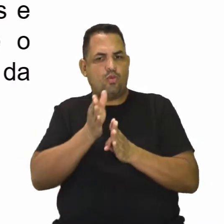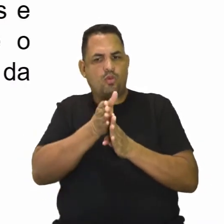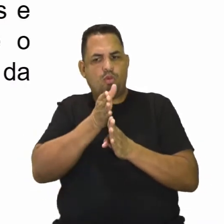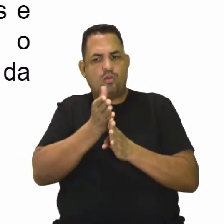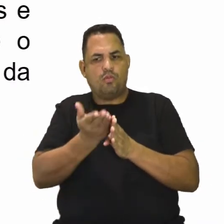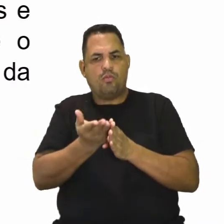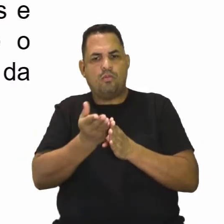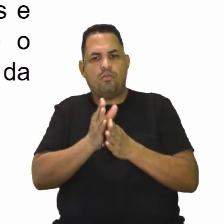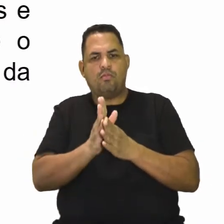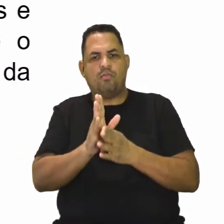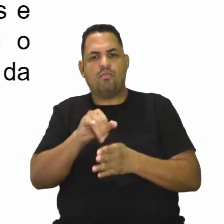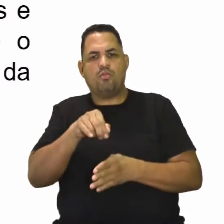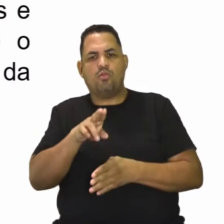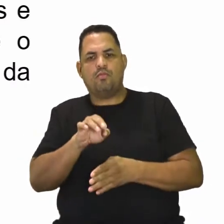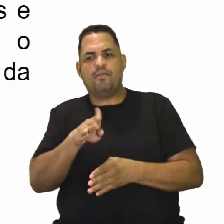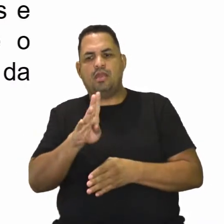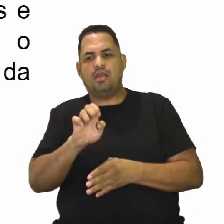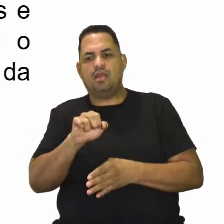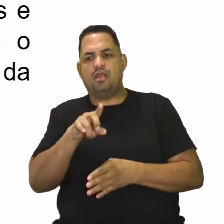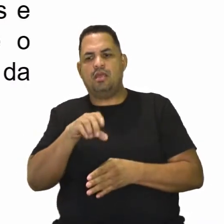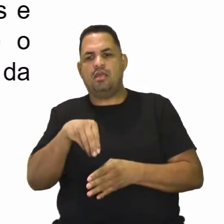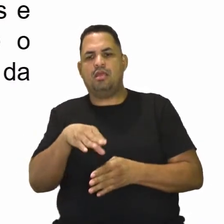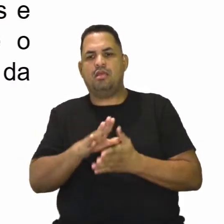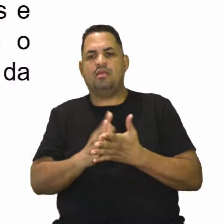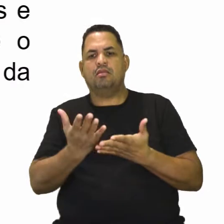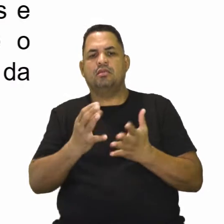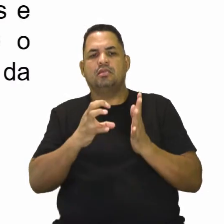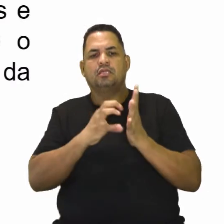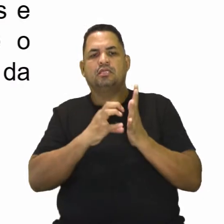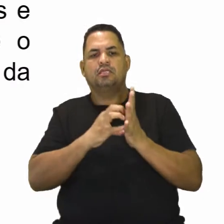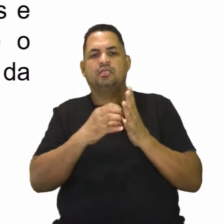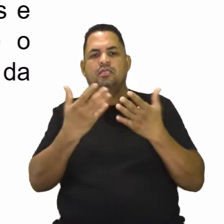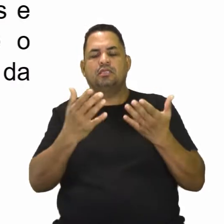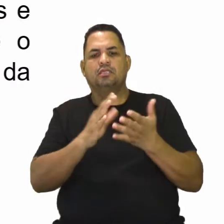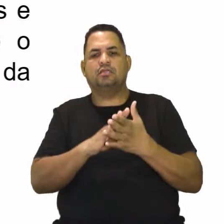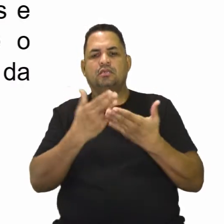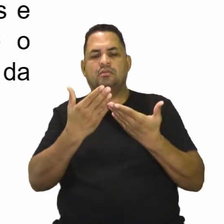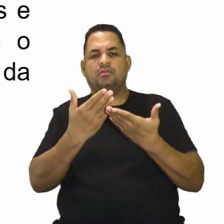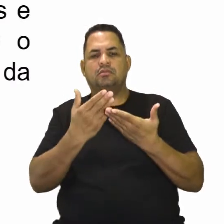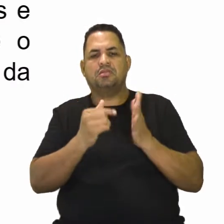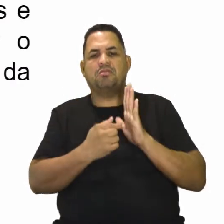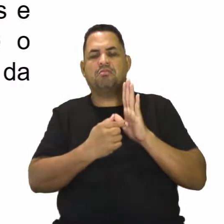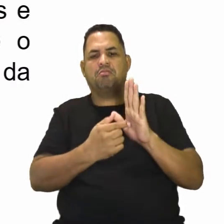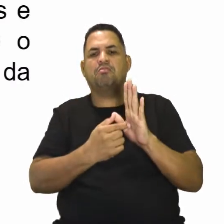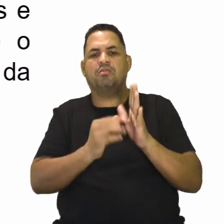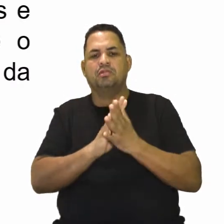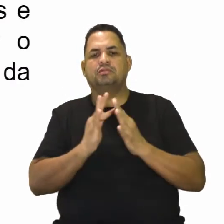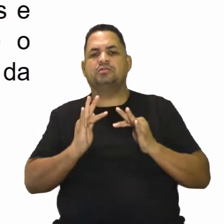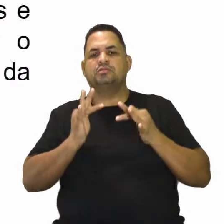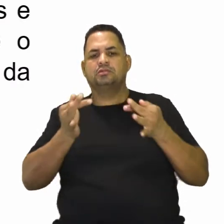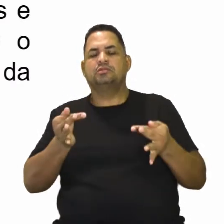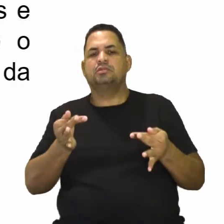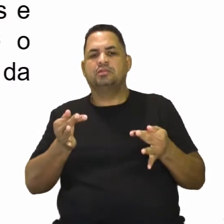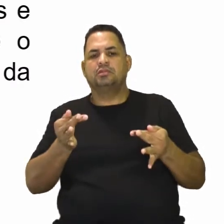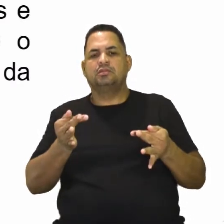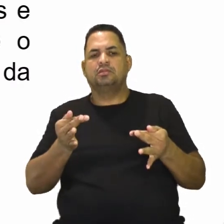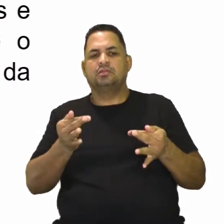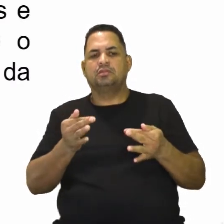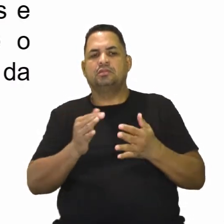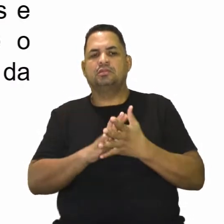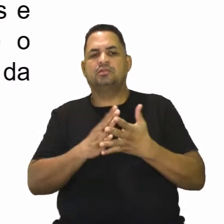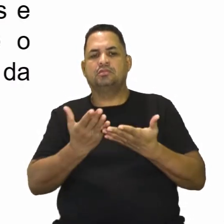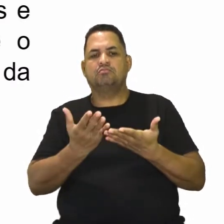Berlim. A queda do Muro de Berlim é a simbologia maior desse fim. Foi o